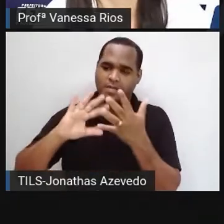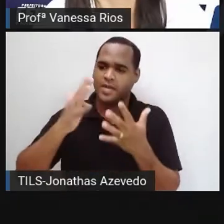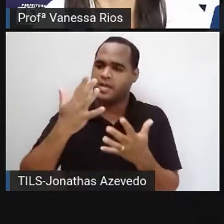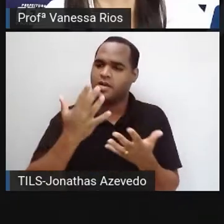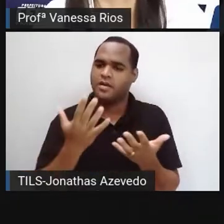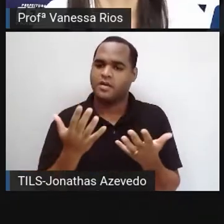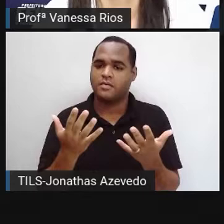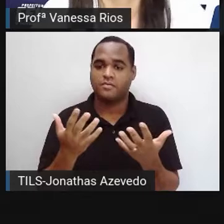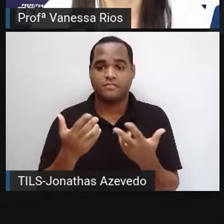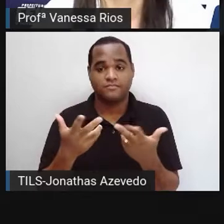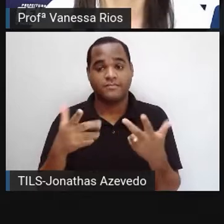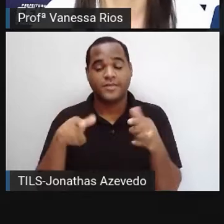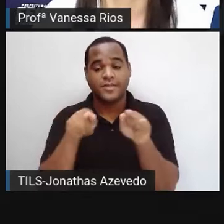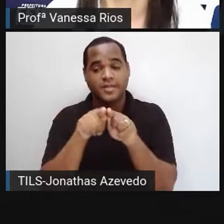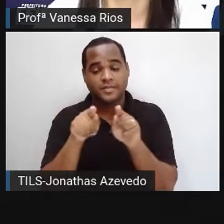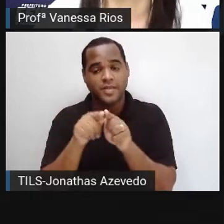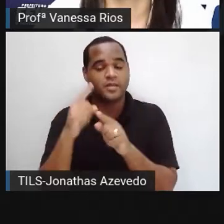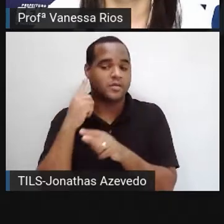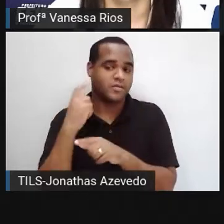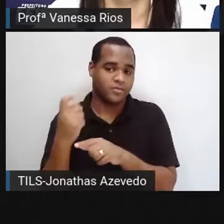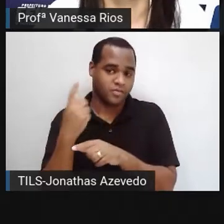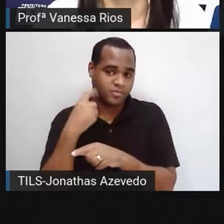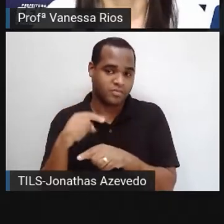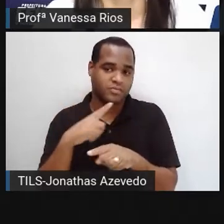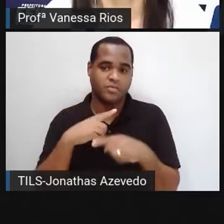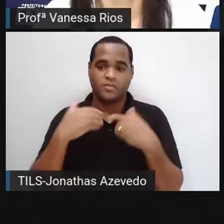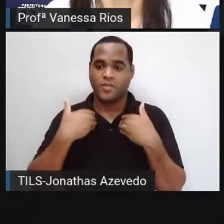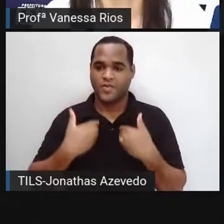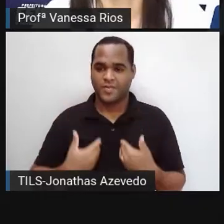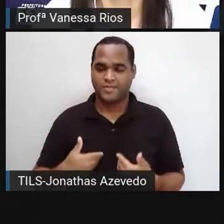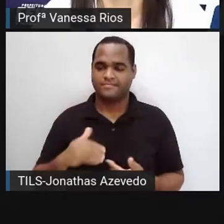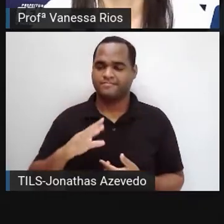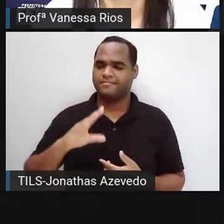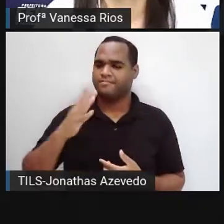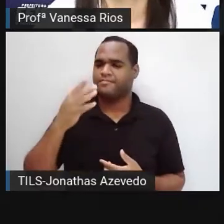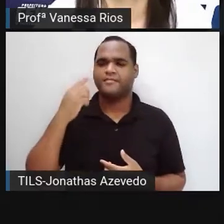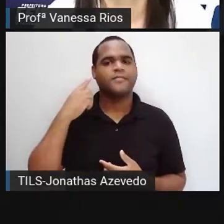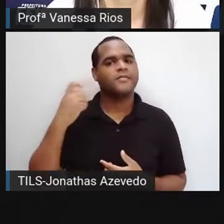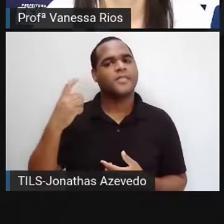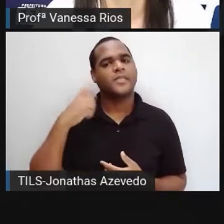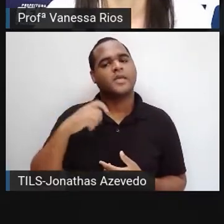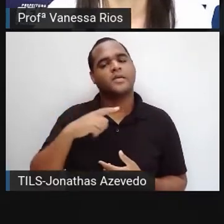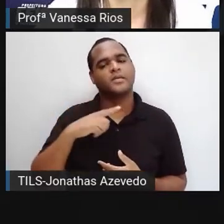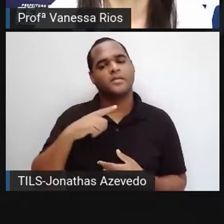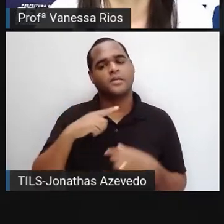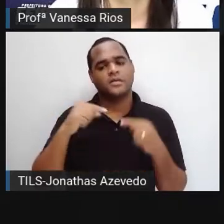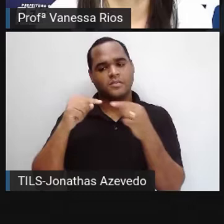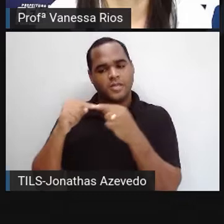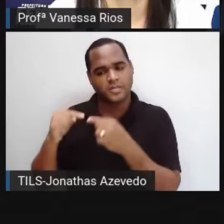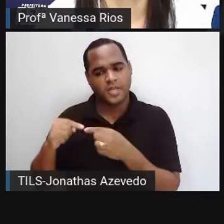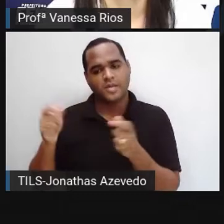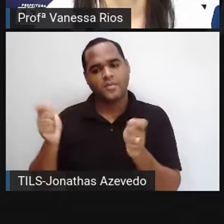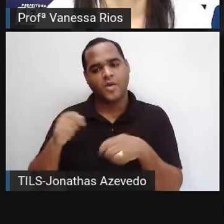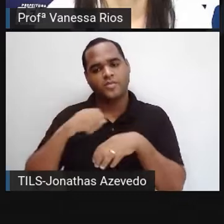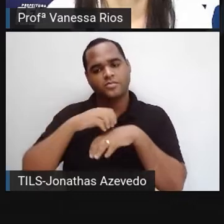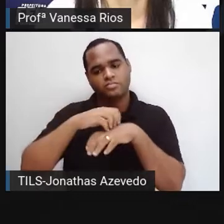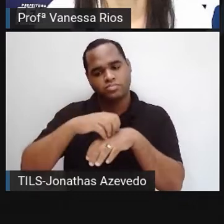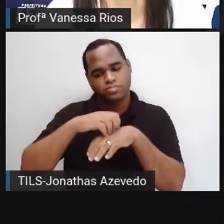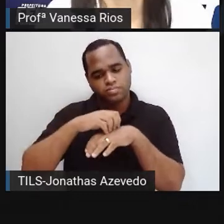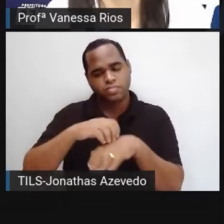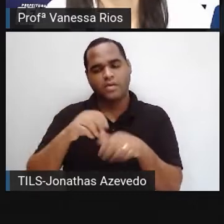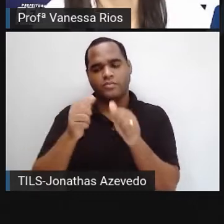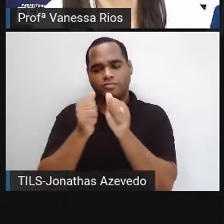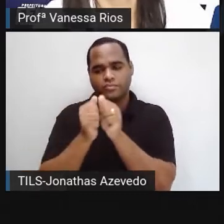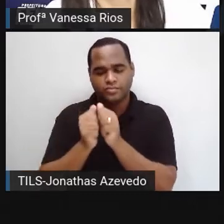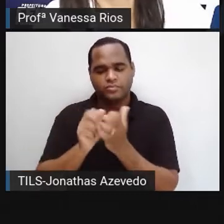são produzidos pelo nosso próprio corpo. Sons que estão aí acontecendo, nos acompanhando, né? Em todos